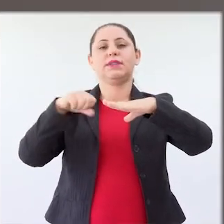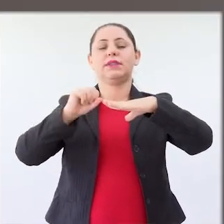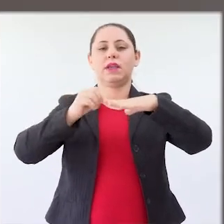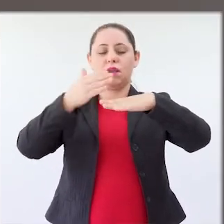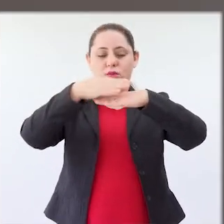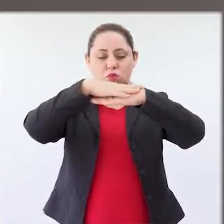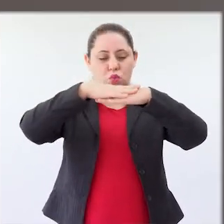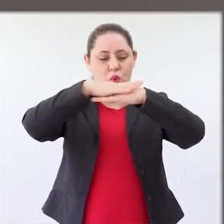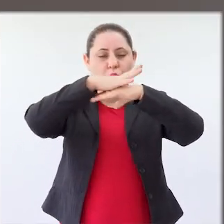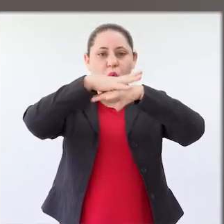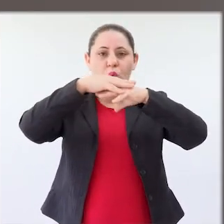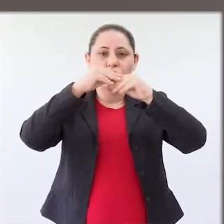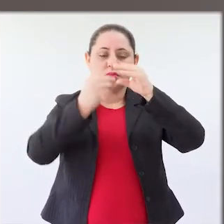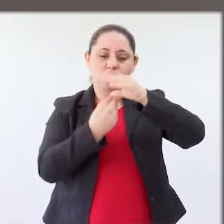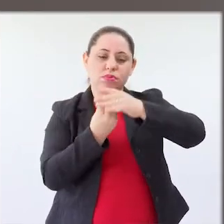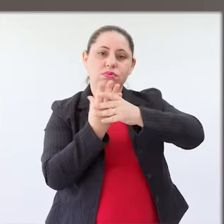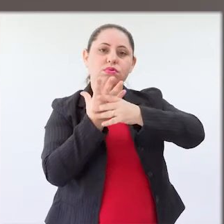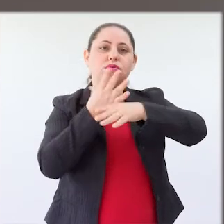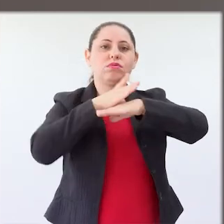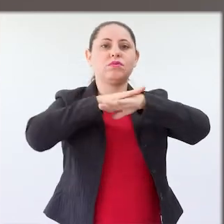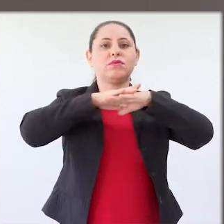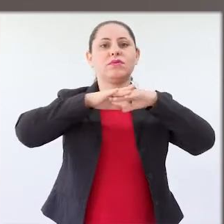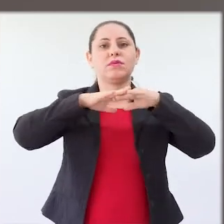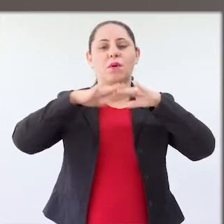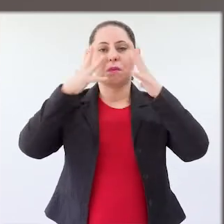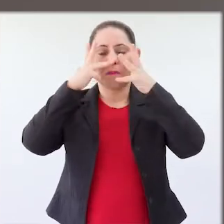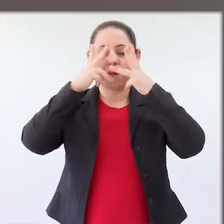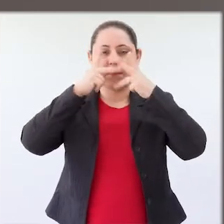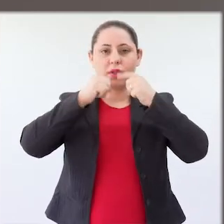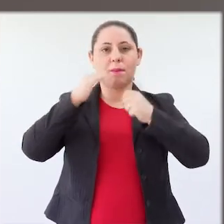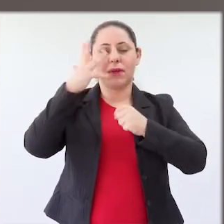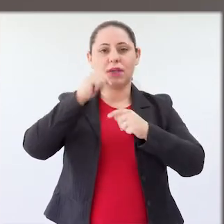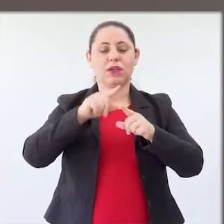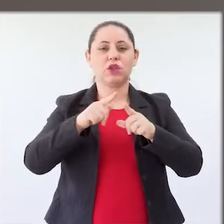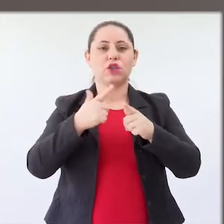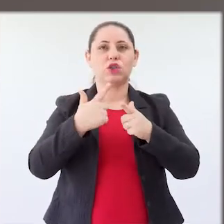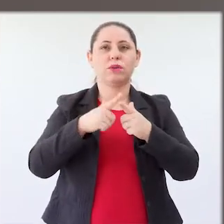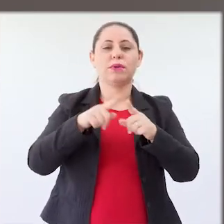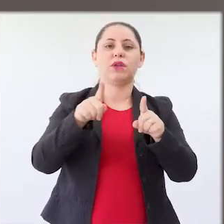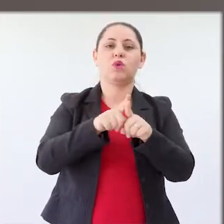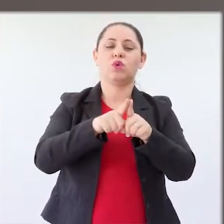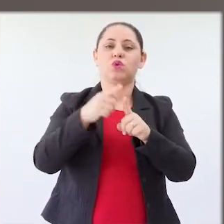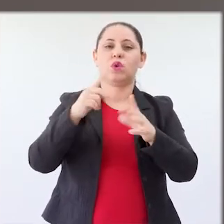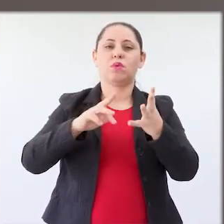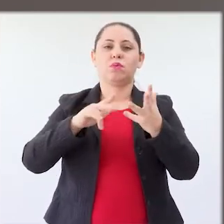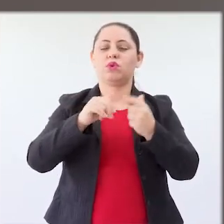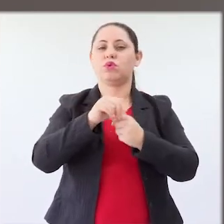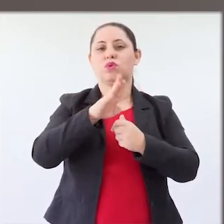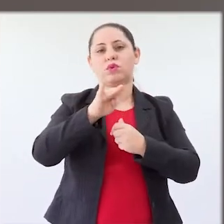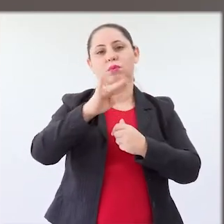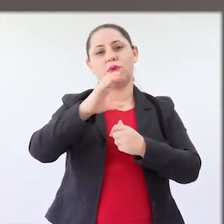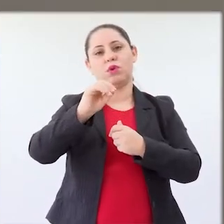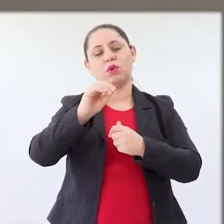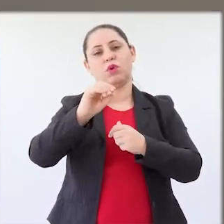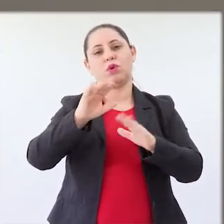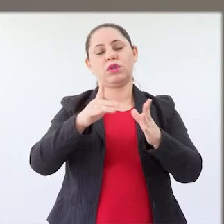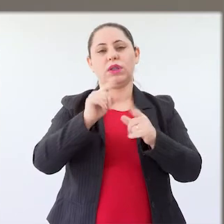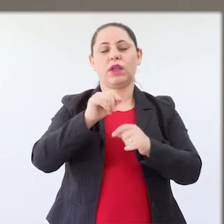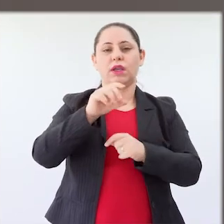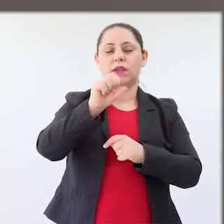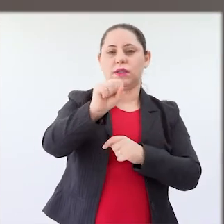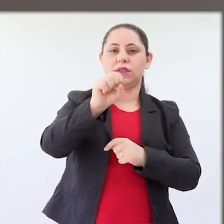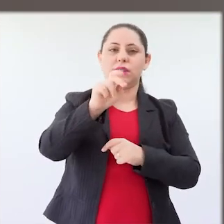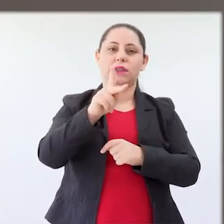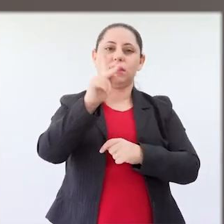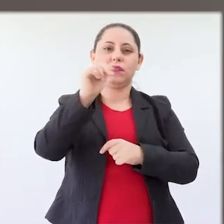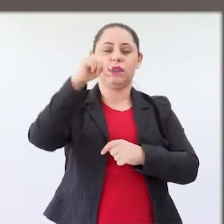ele sim faz uma hidratação de dentro para fora. Como até os outros produtos de bioestimulação, que eu gosto bastante. Existem,